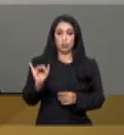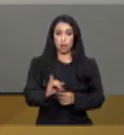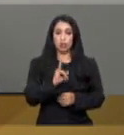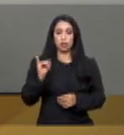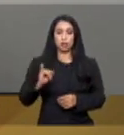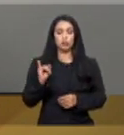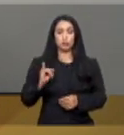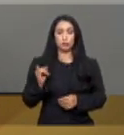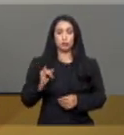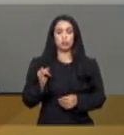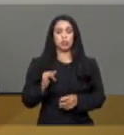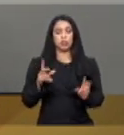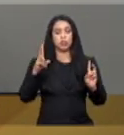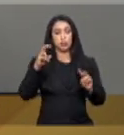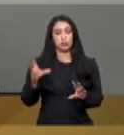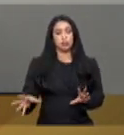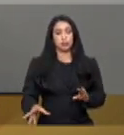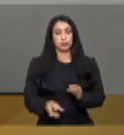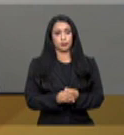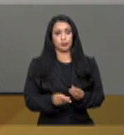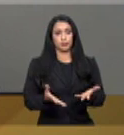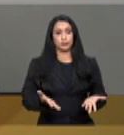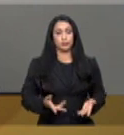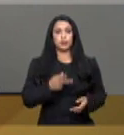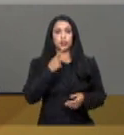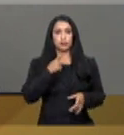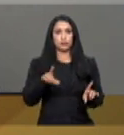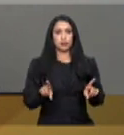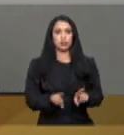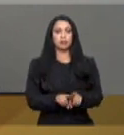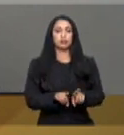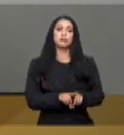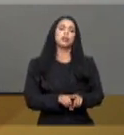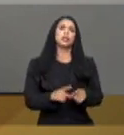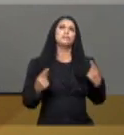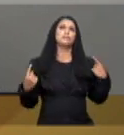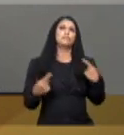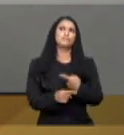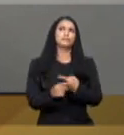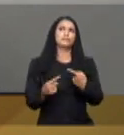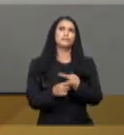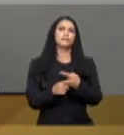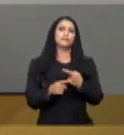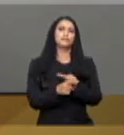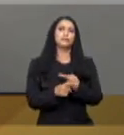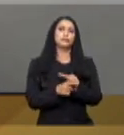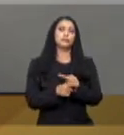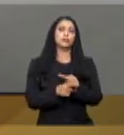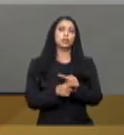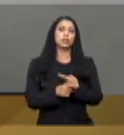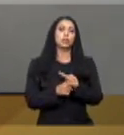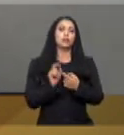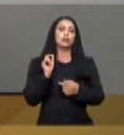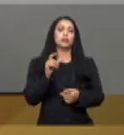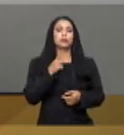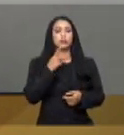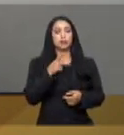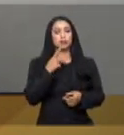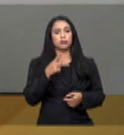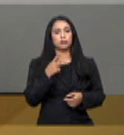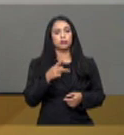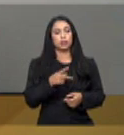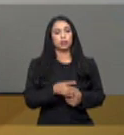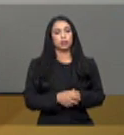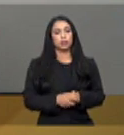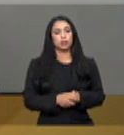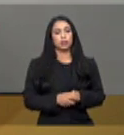relevantíssimo da causa. Fecho aspas. Afirma ainda que teria havido contradição nas lições mencionadas de Aliomar Barieri e